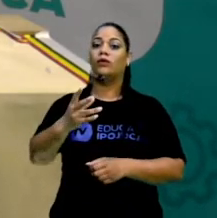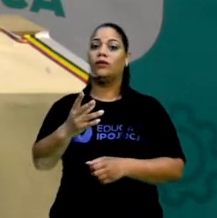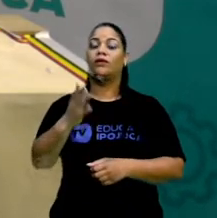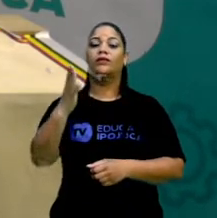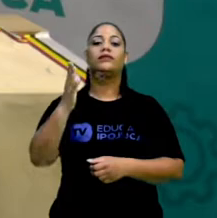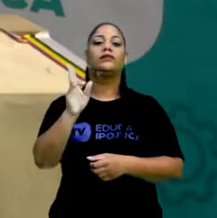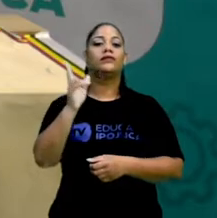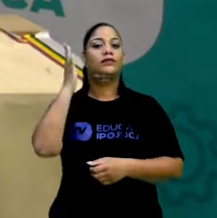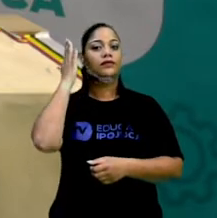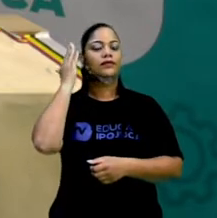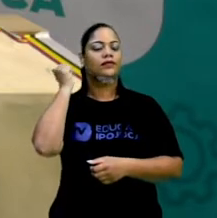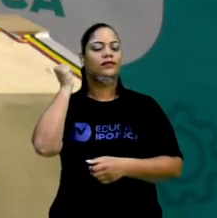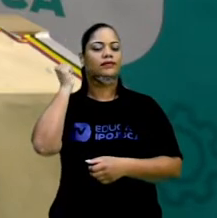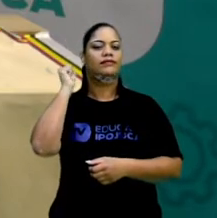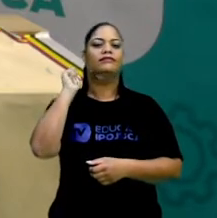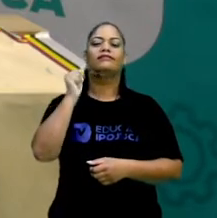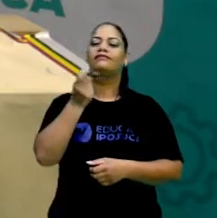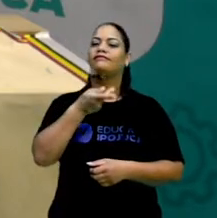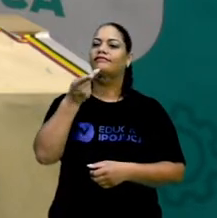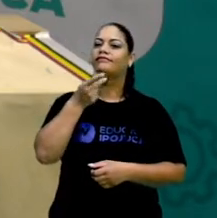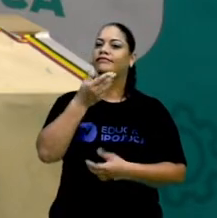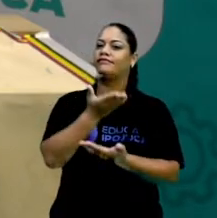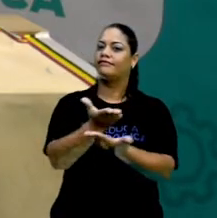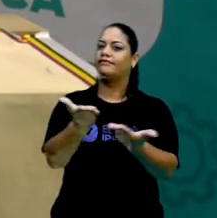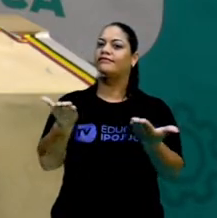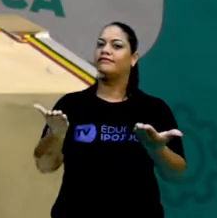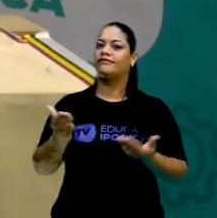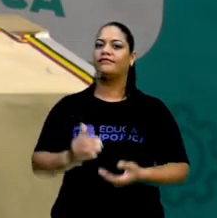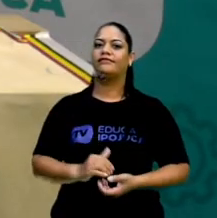ouça bem o que eu lhe digo.